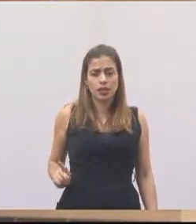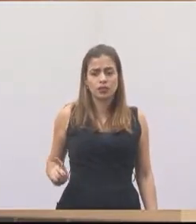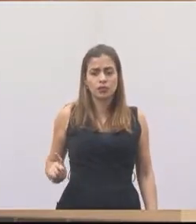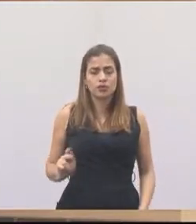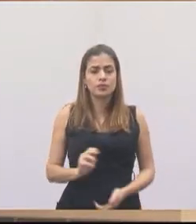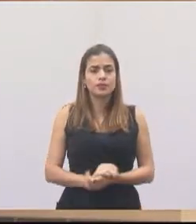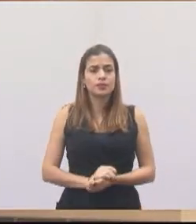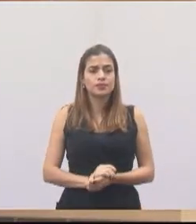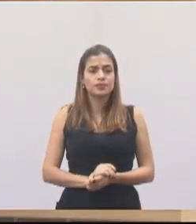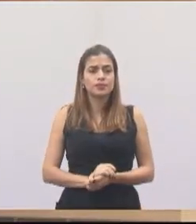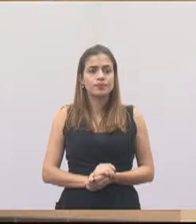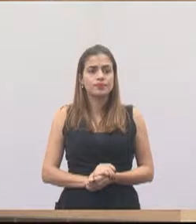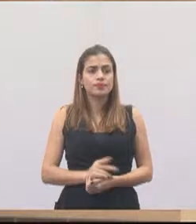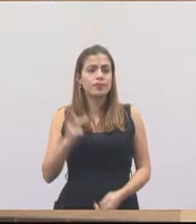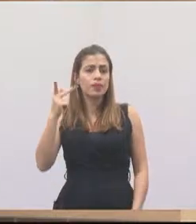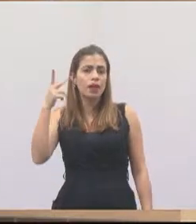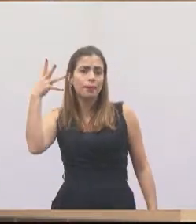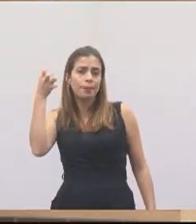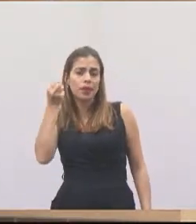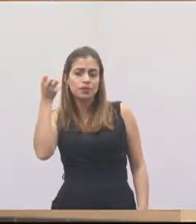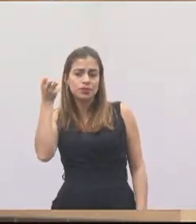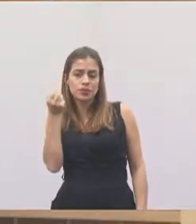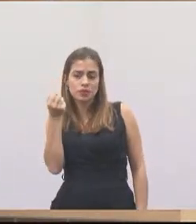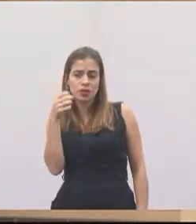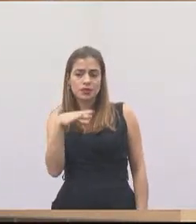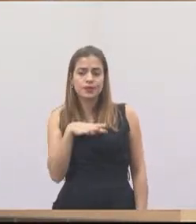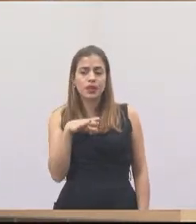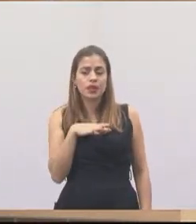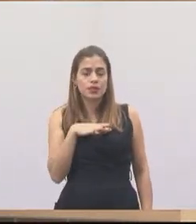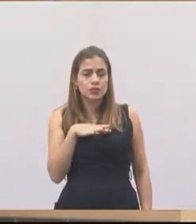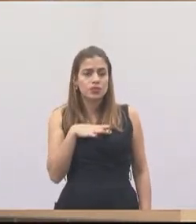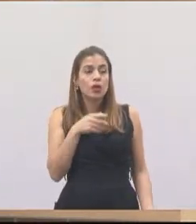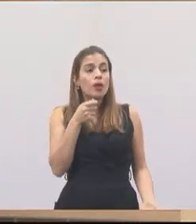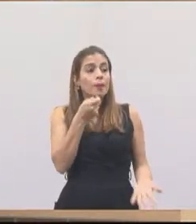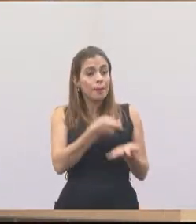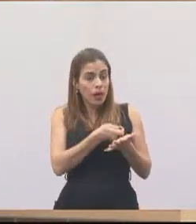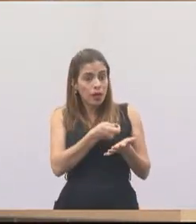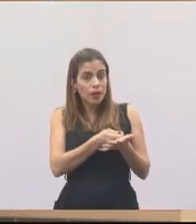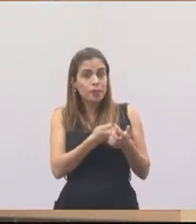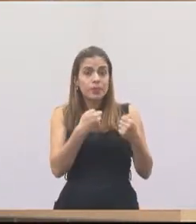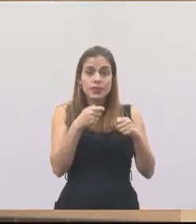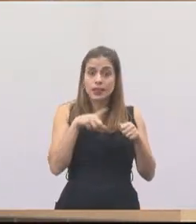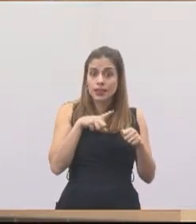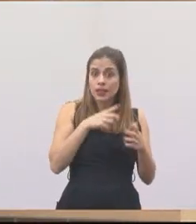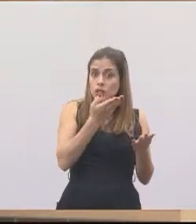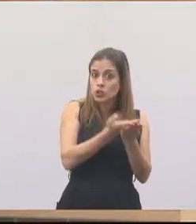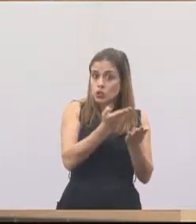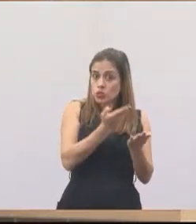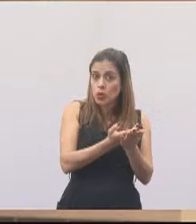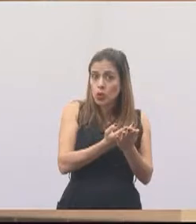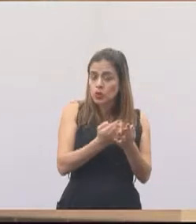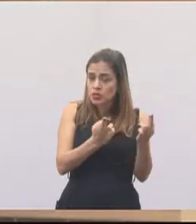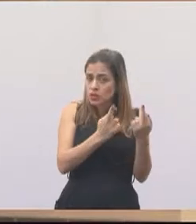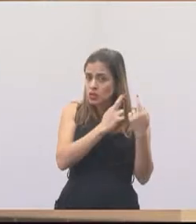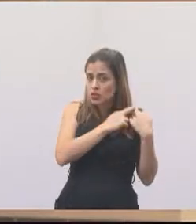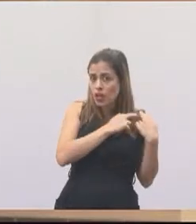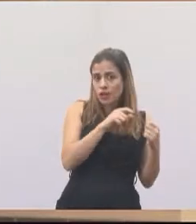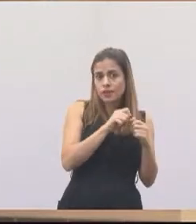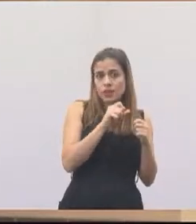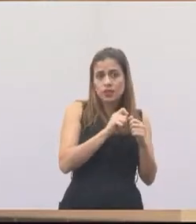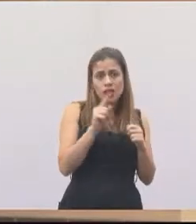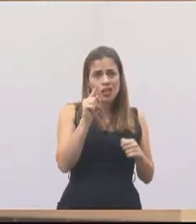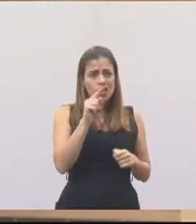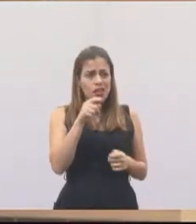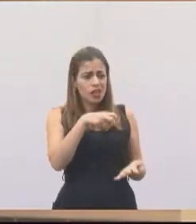aposentados aí e pensionistas da nossa cidade. Isso é uma obrigação, eu acho que é um estudo que a gente tem que ter essa responsabilidade de fazer e não penalizar